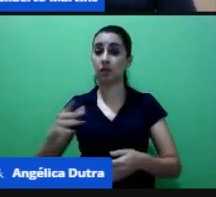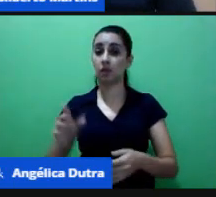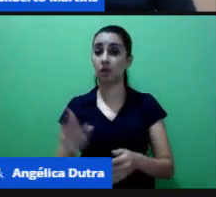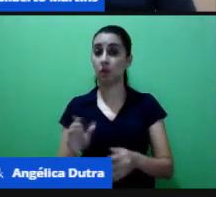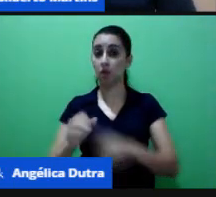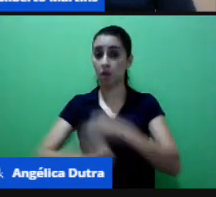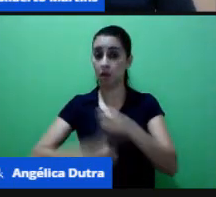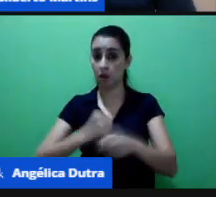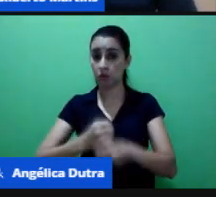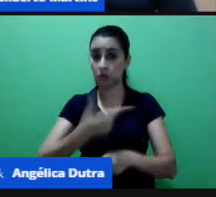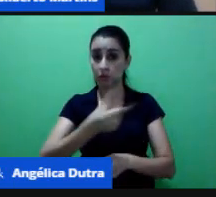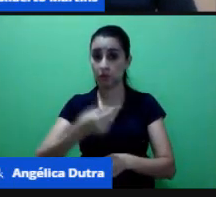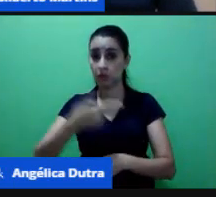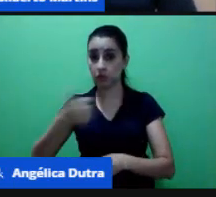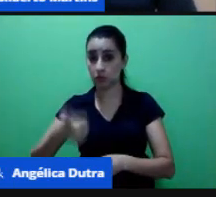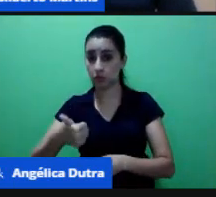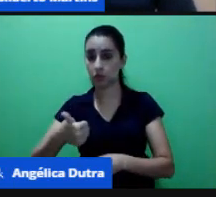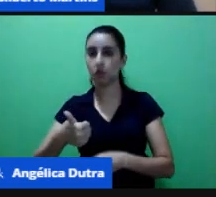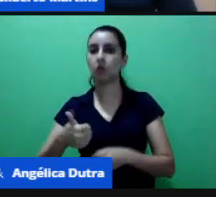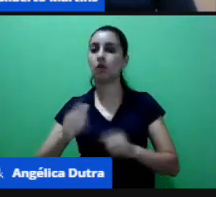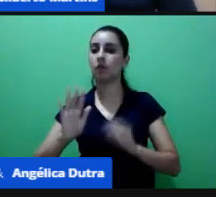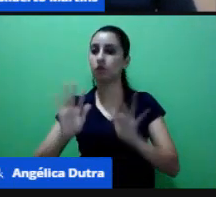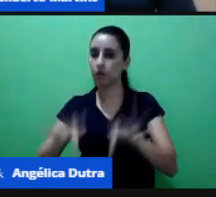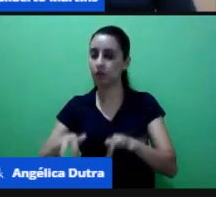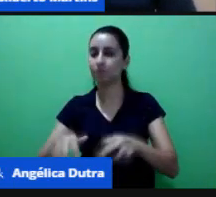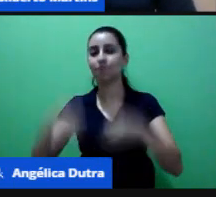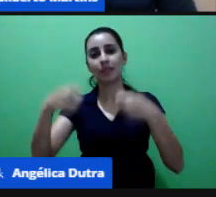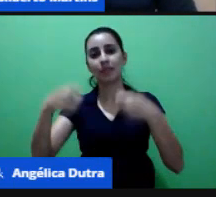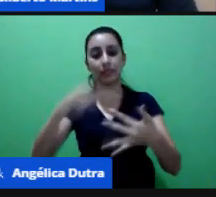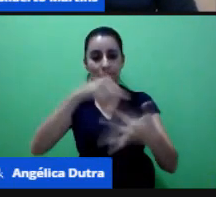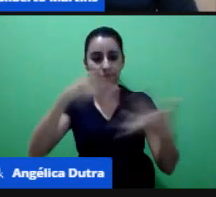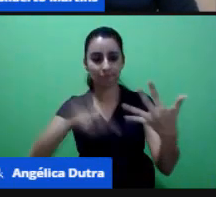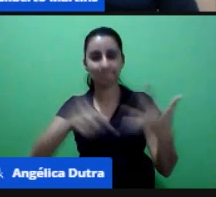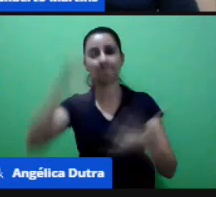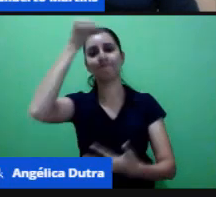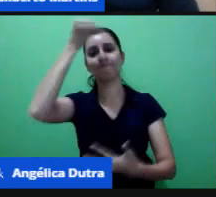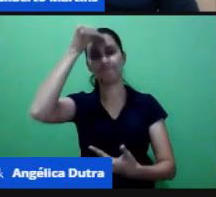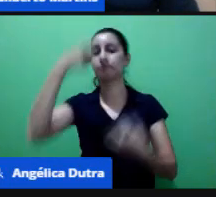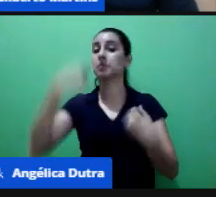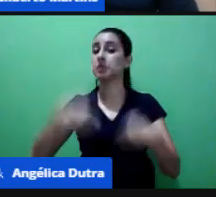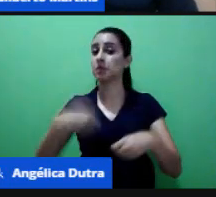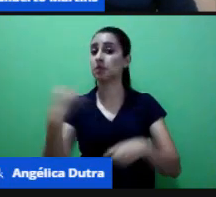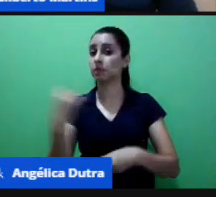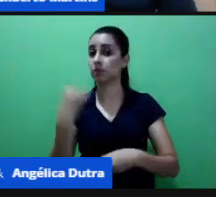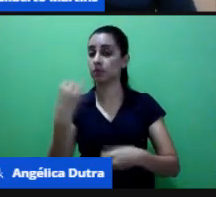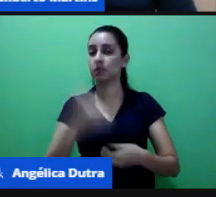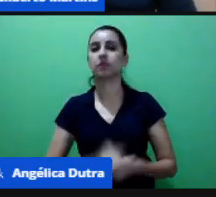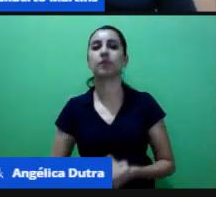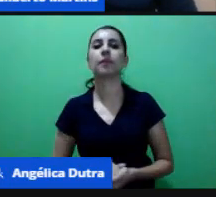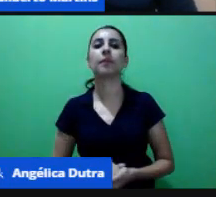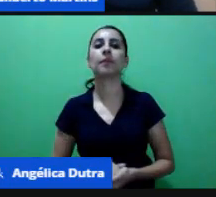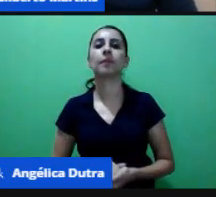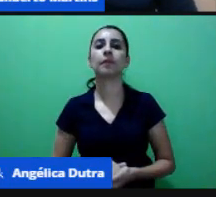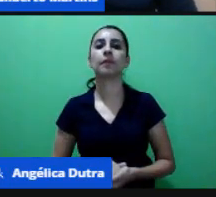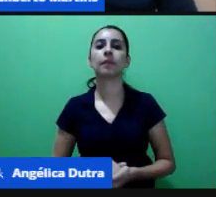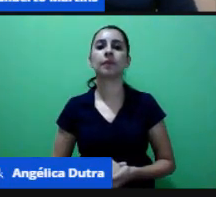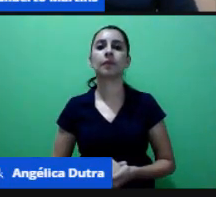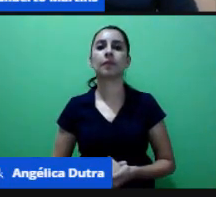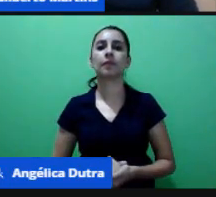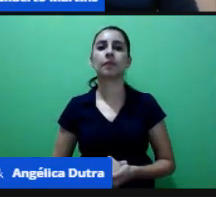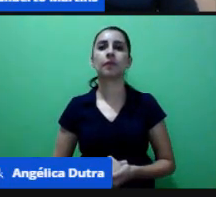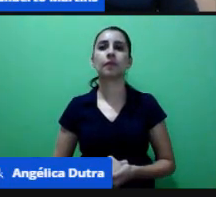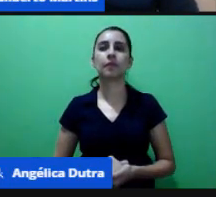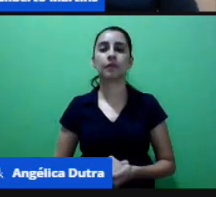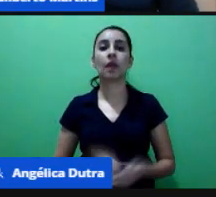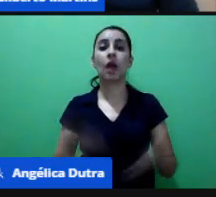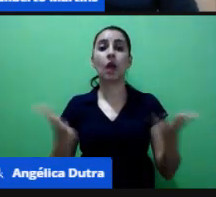certo? Agora, em matemática, quais são as expectativas de aprendizagem que o aluno deve estar no final do